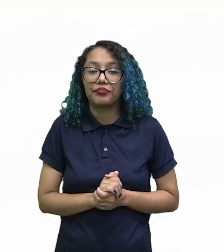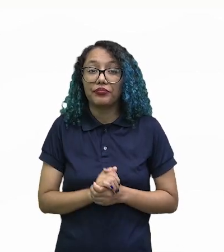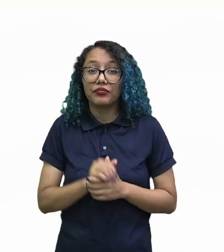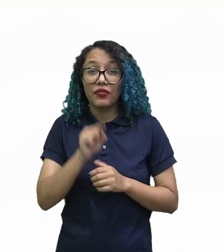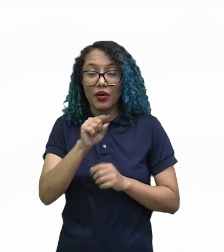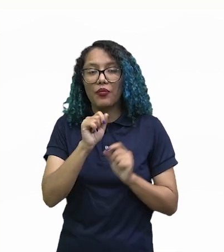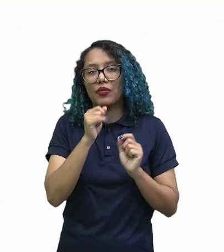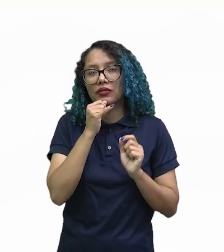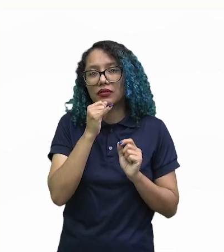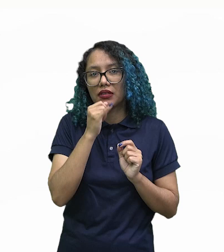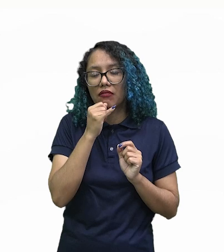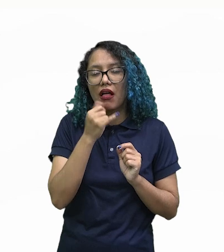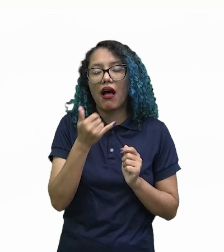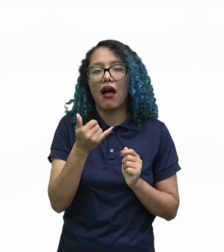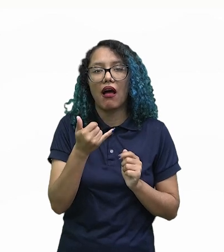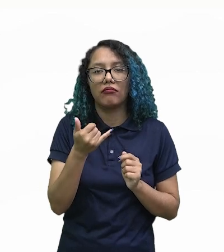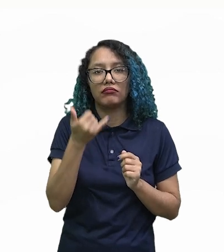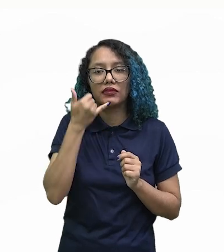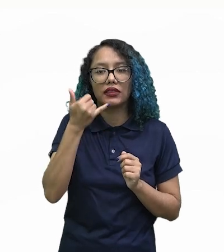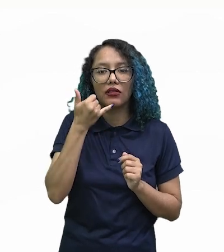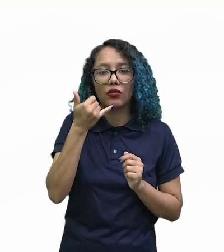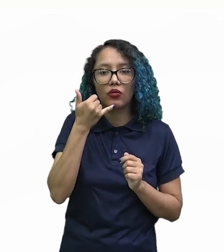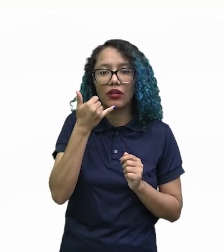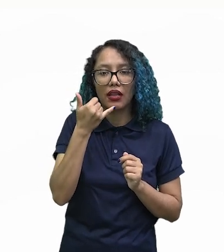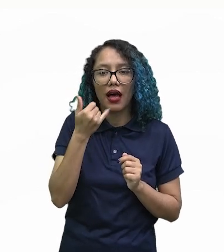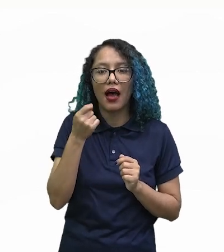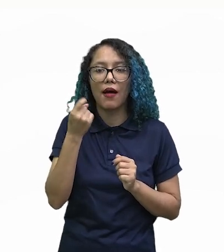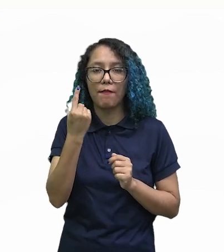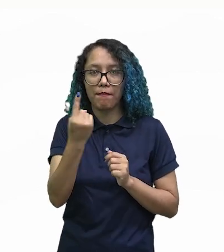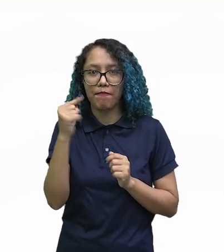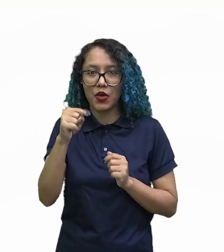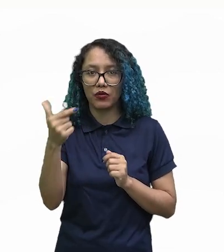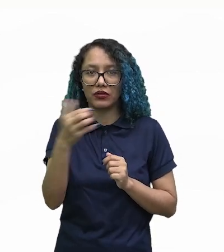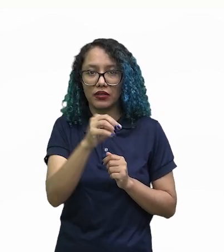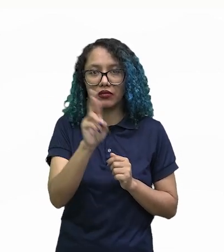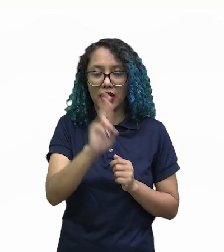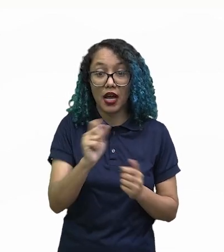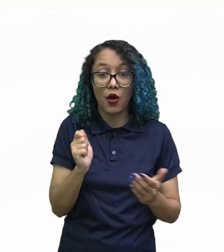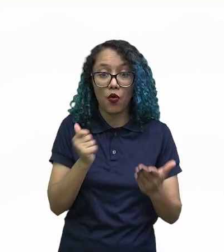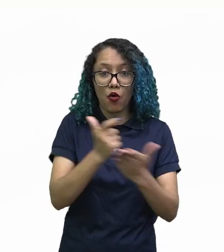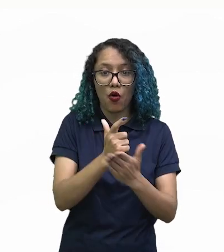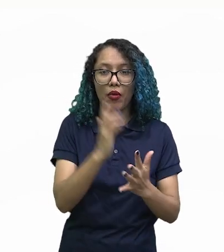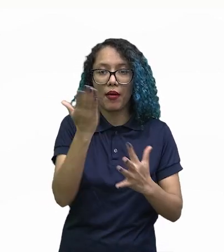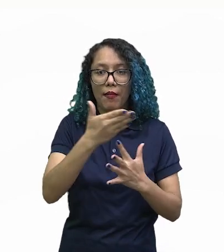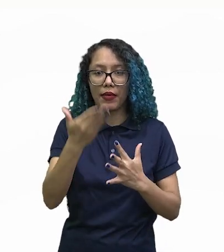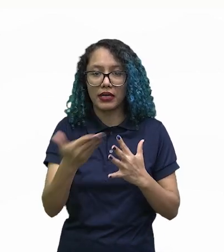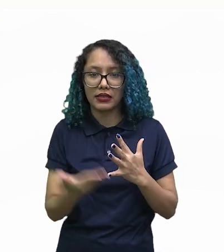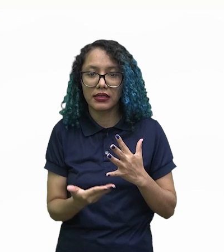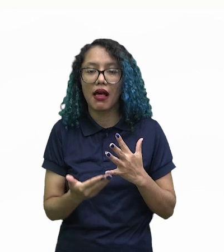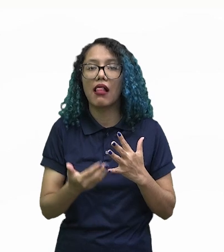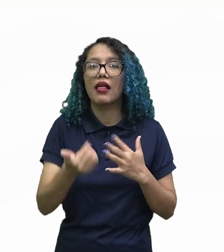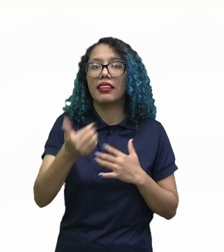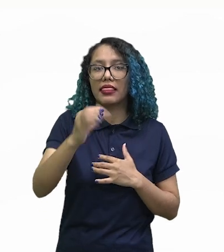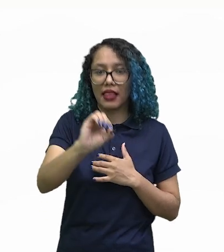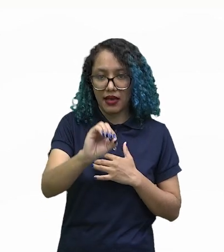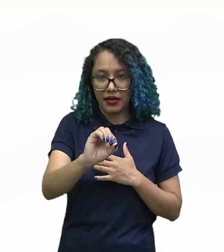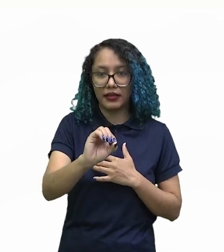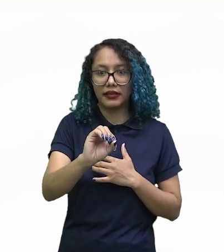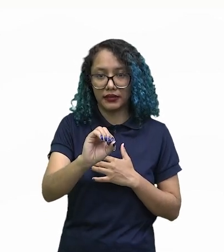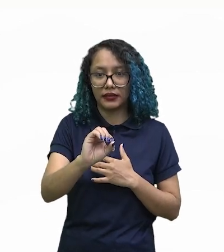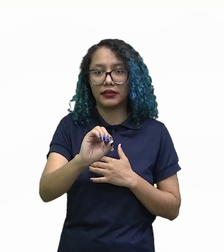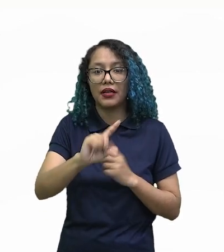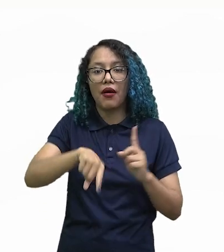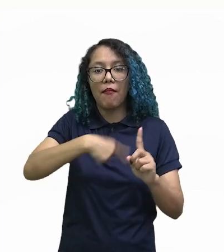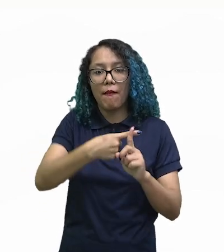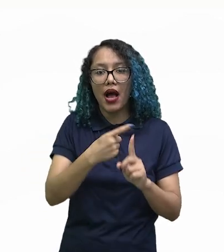você comprar um celular de R$ 1.200 parcelado em 10 vezes, com juros de 1%